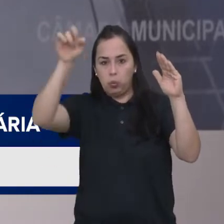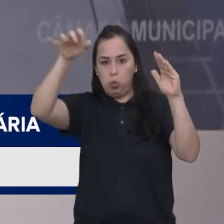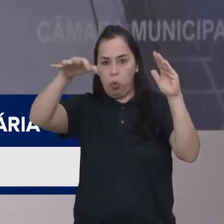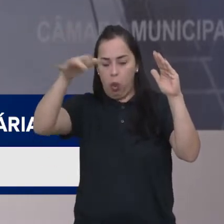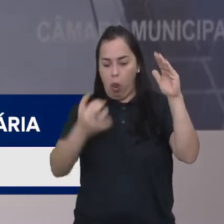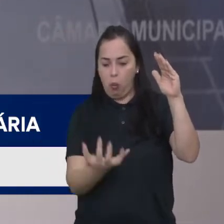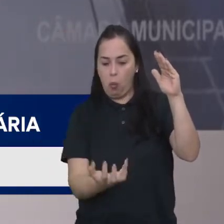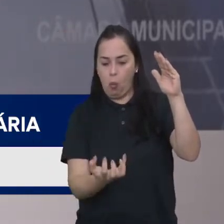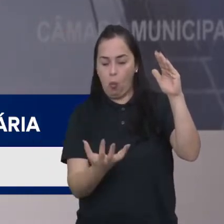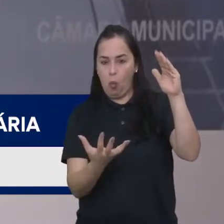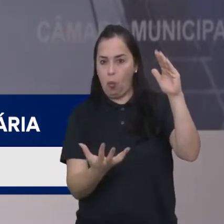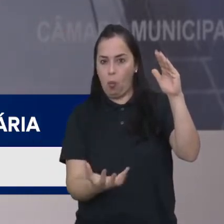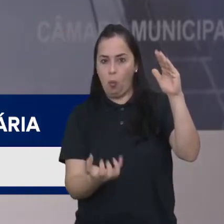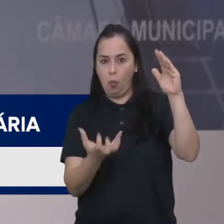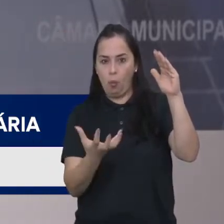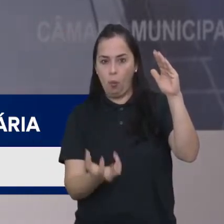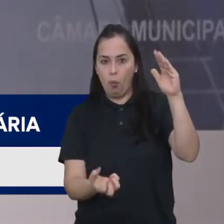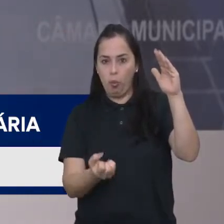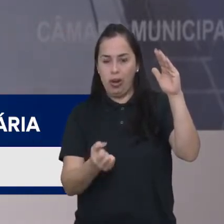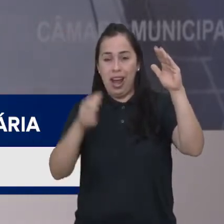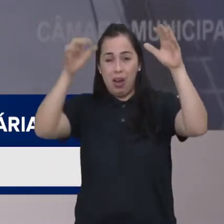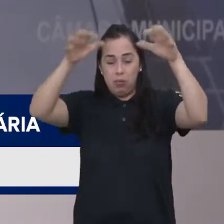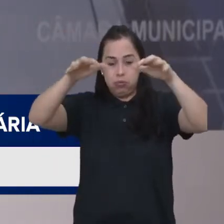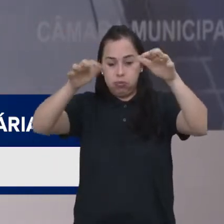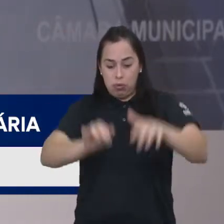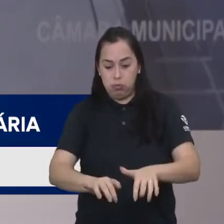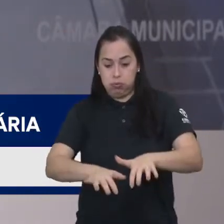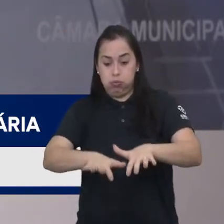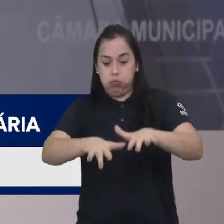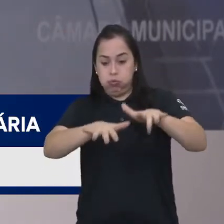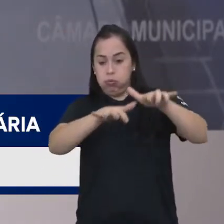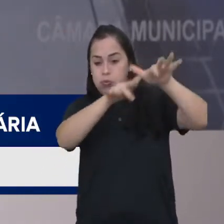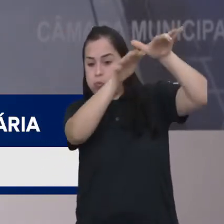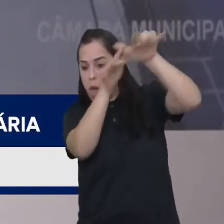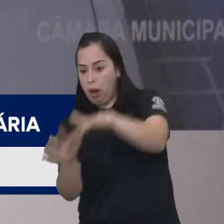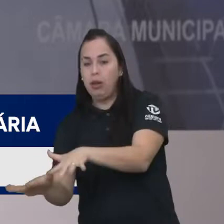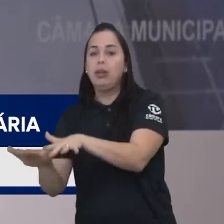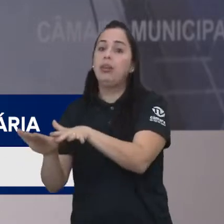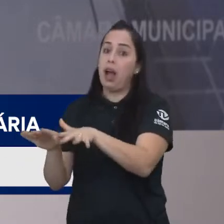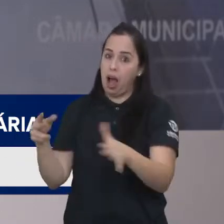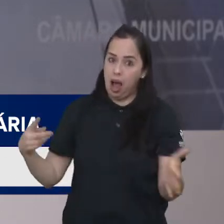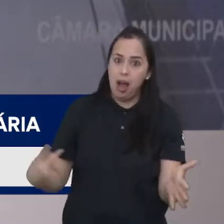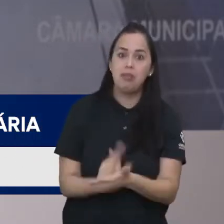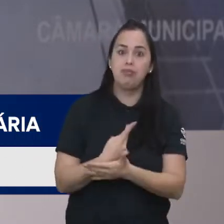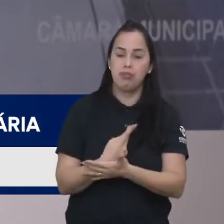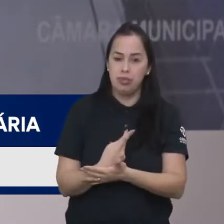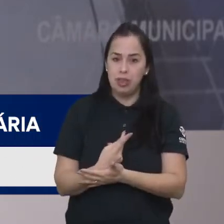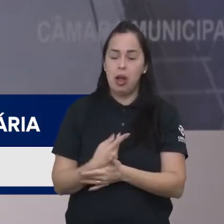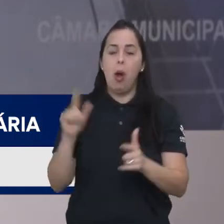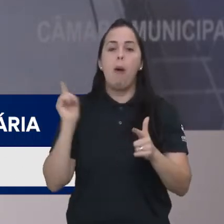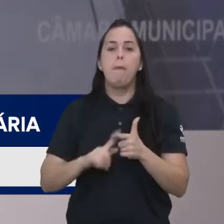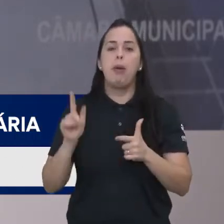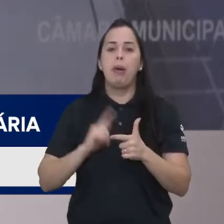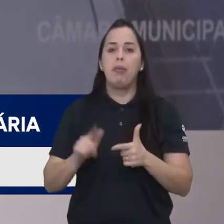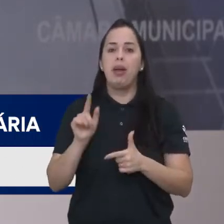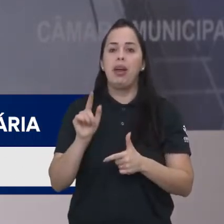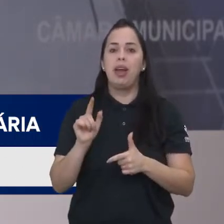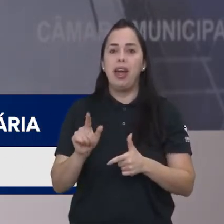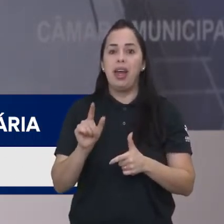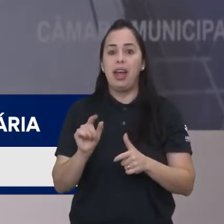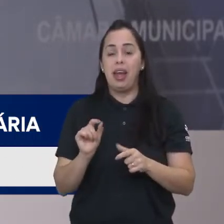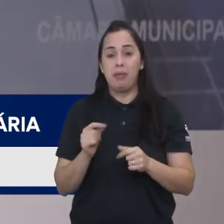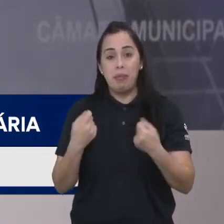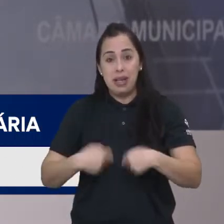rua, a drenagem leva ao morro. Se você não tem drenagem, a chuva leva tudo. A água leva. A água não respeita, ela leva tudo. Então, o problema da